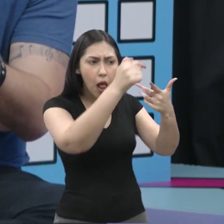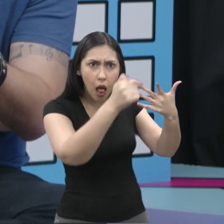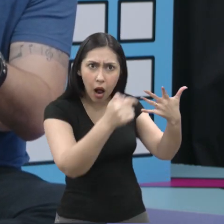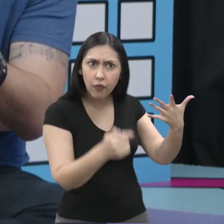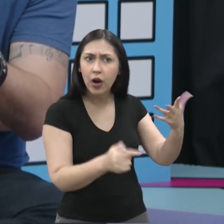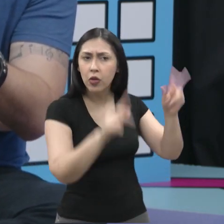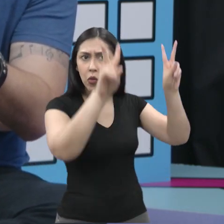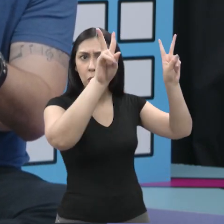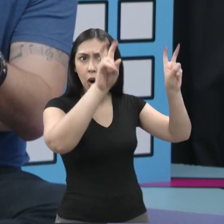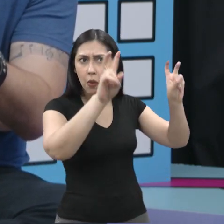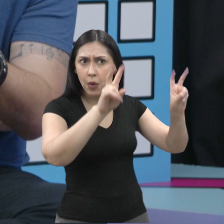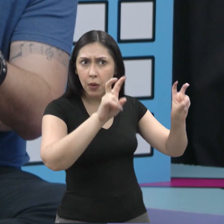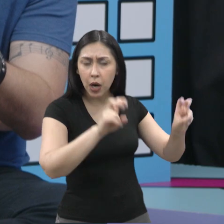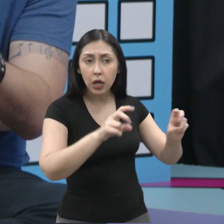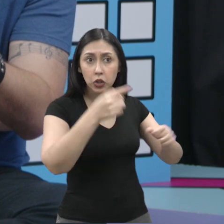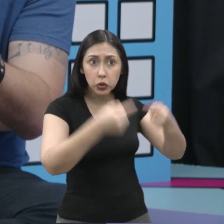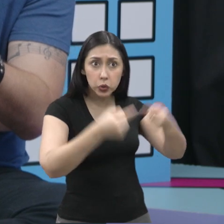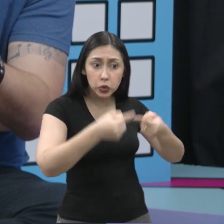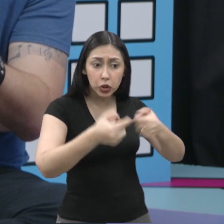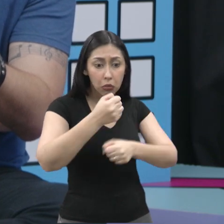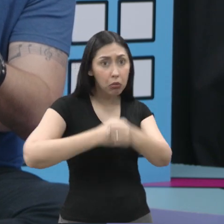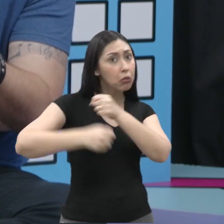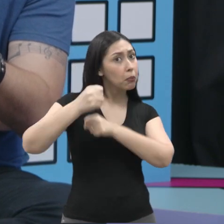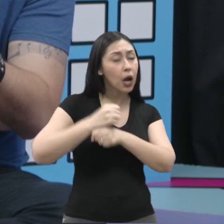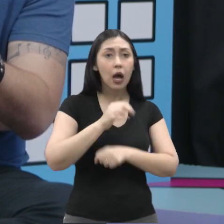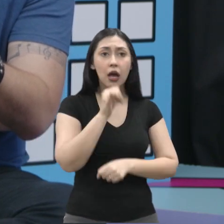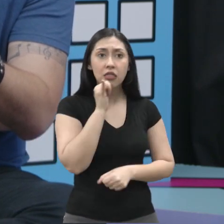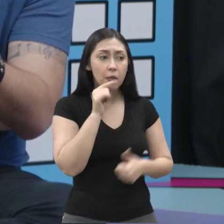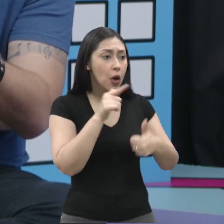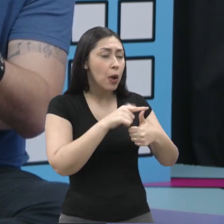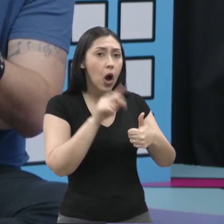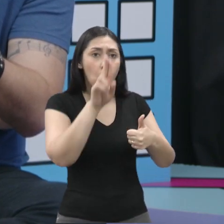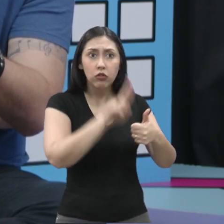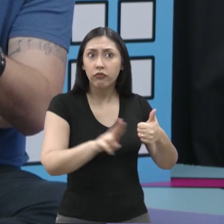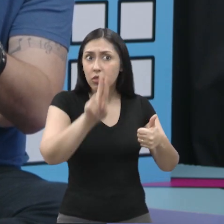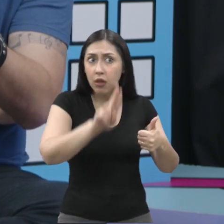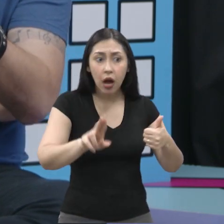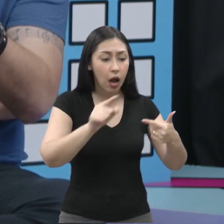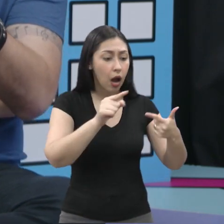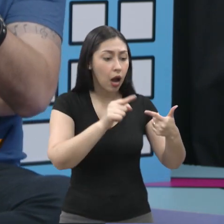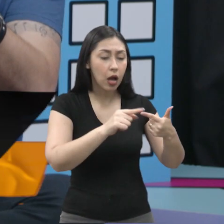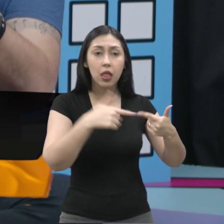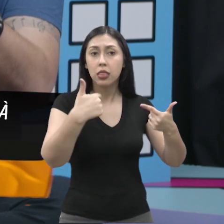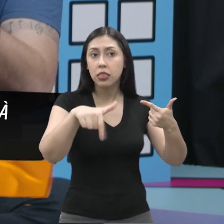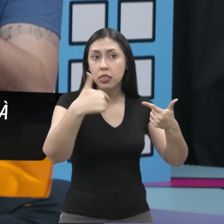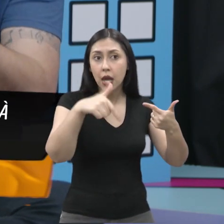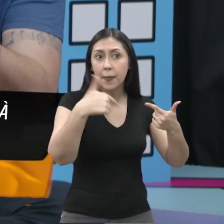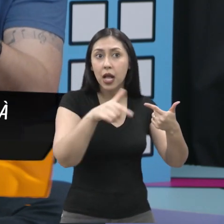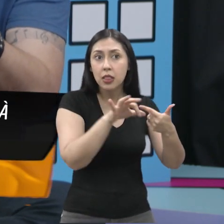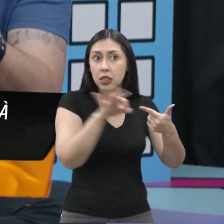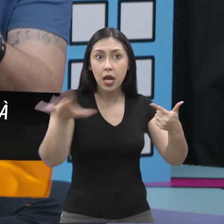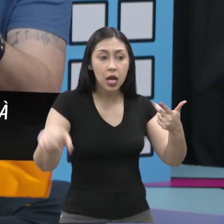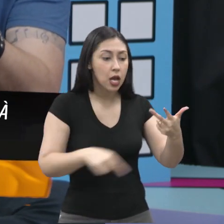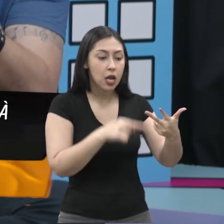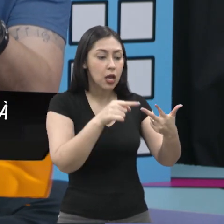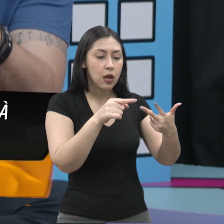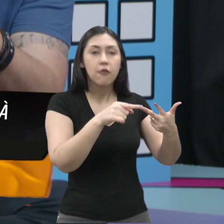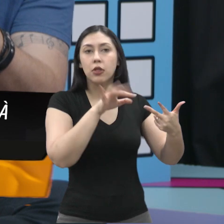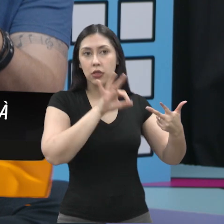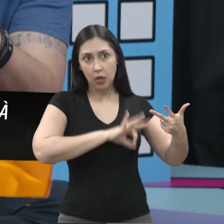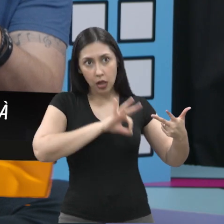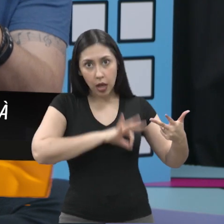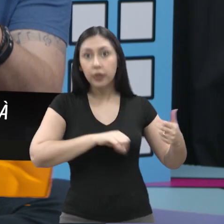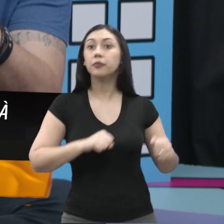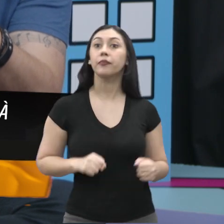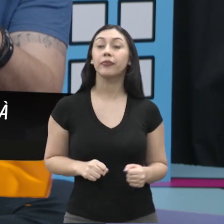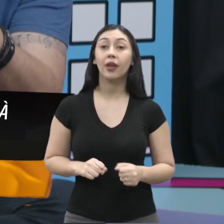Assembleia do ano anterior, como criação de universidade, trabalho livre e remunerado também. O texto manteve a escravidão e limitava